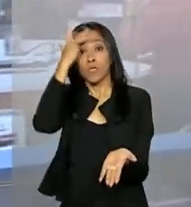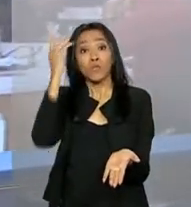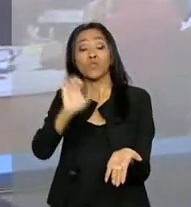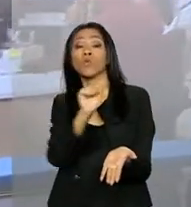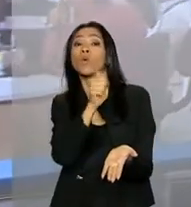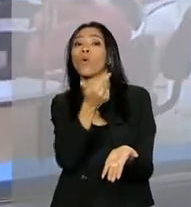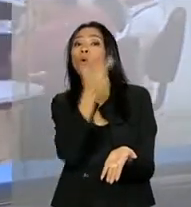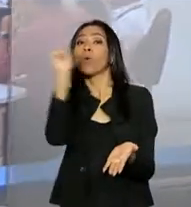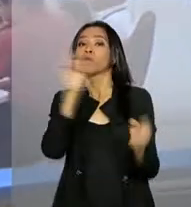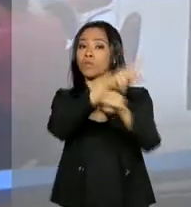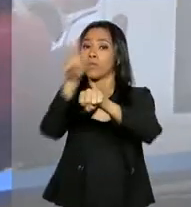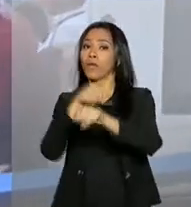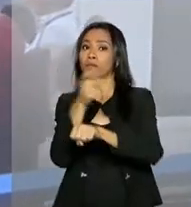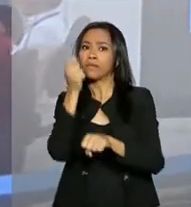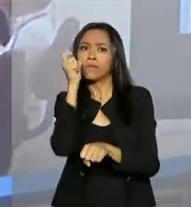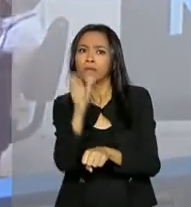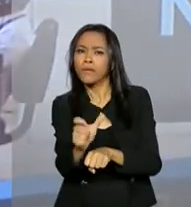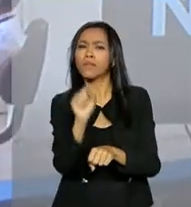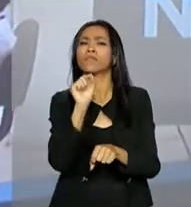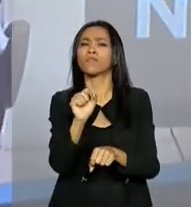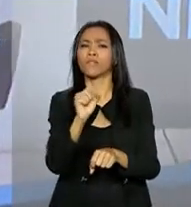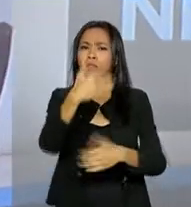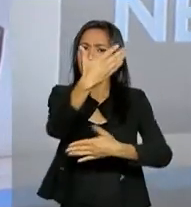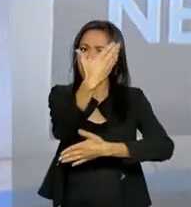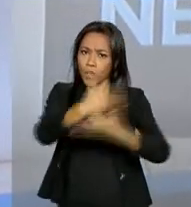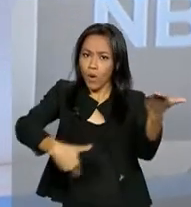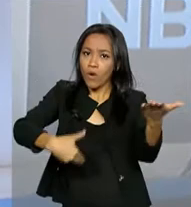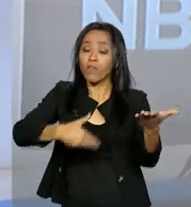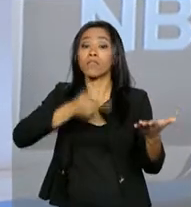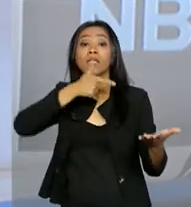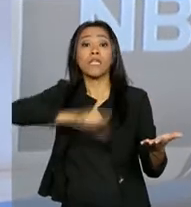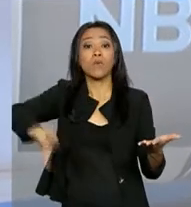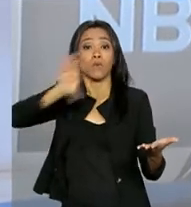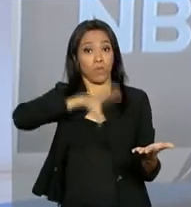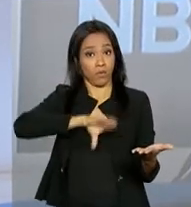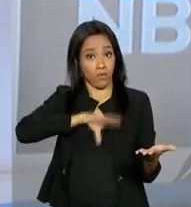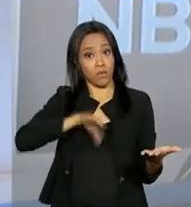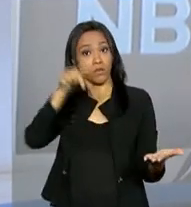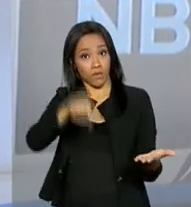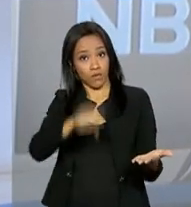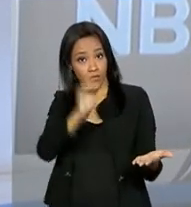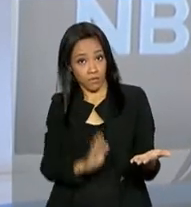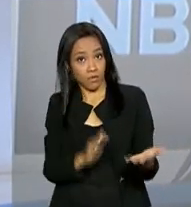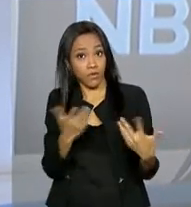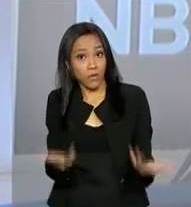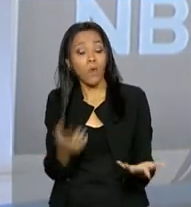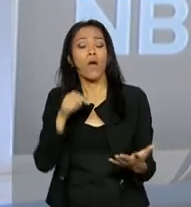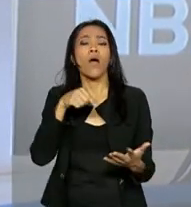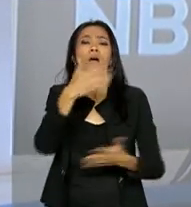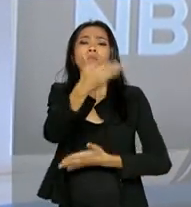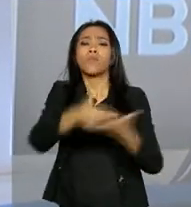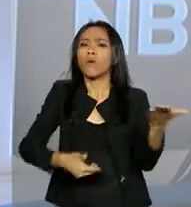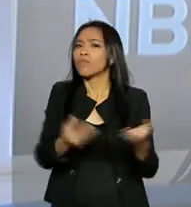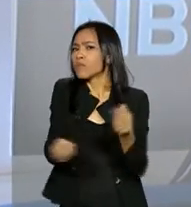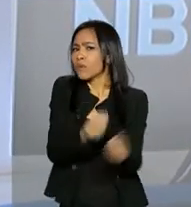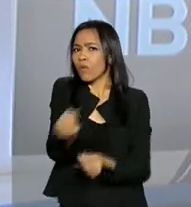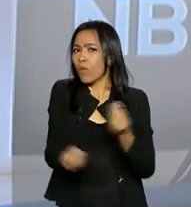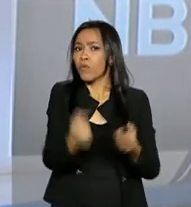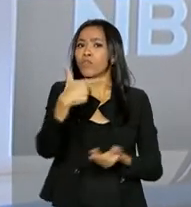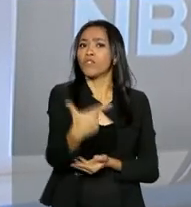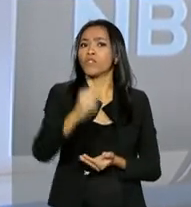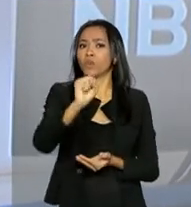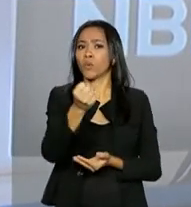em fazer o exame de pro ciência em língua portuguesa as provas vão poder ser feitas em